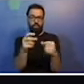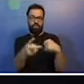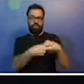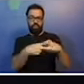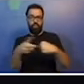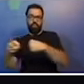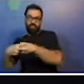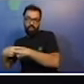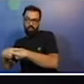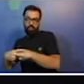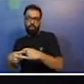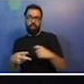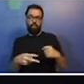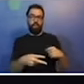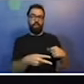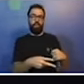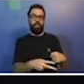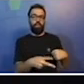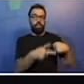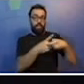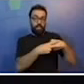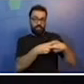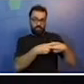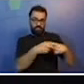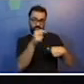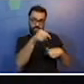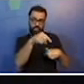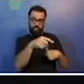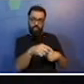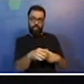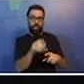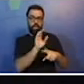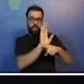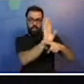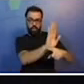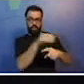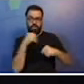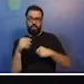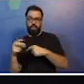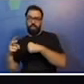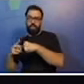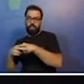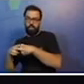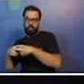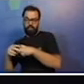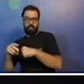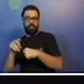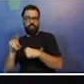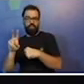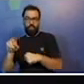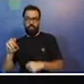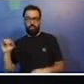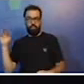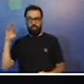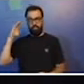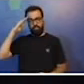está auxiliando o verbo poder. Poderá fazer 10 anos que cheguei do exterior.